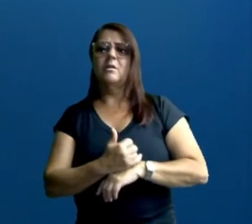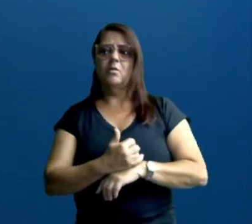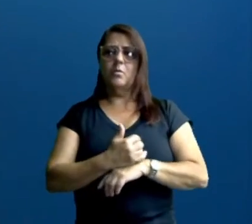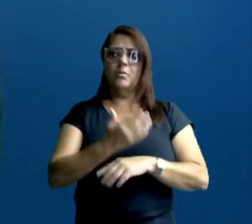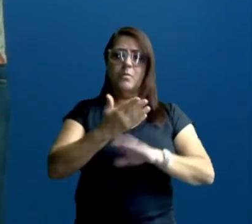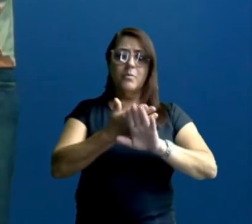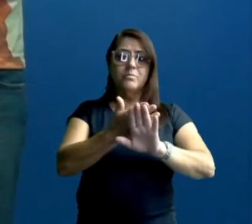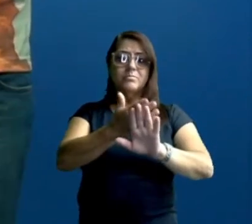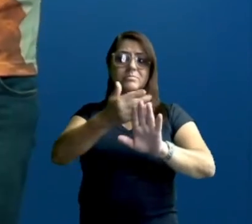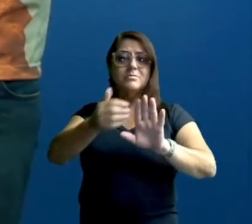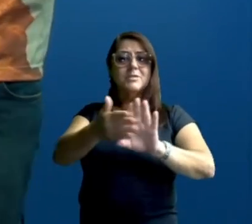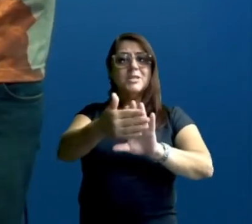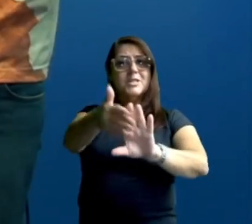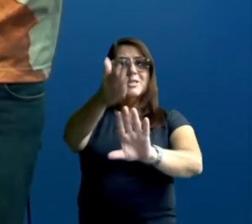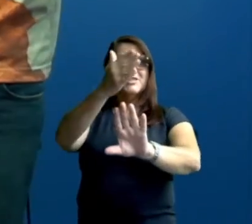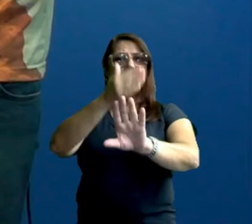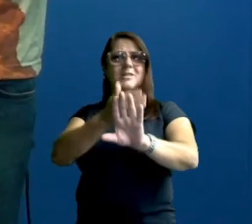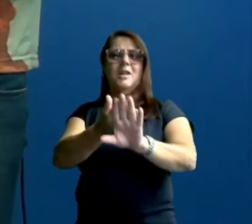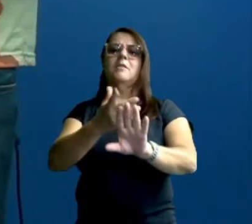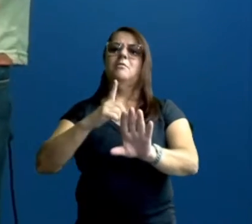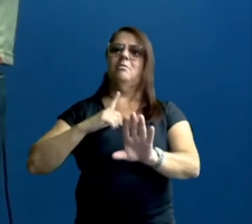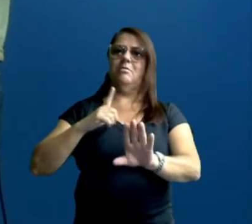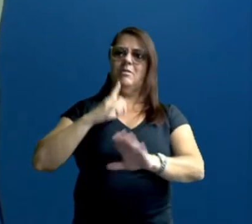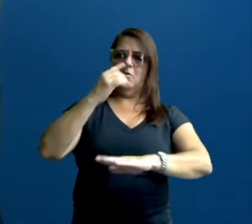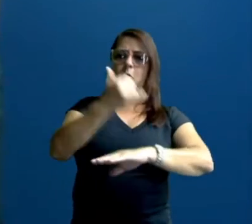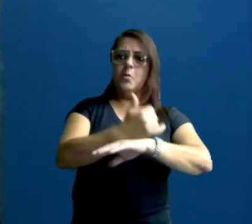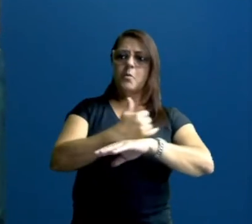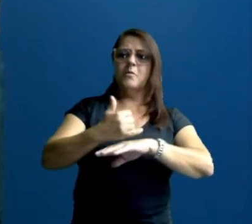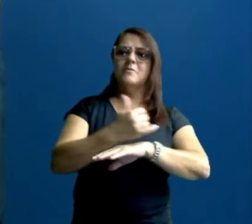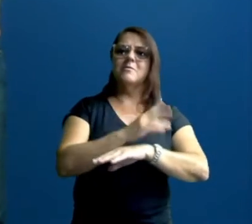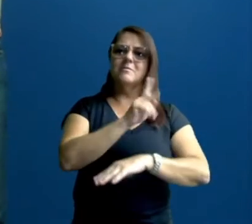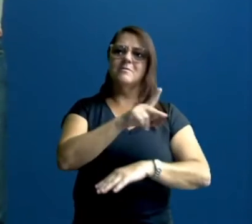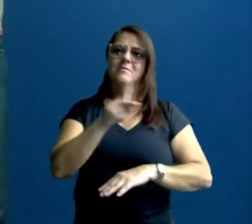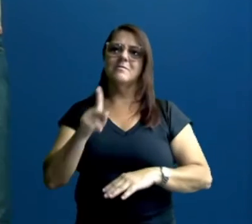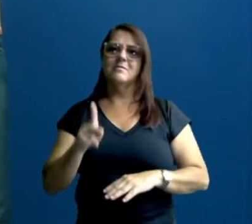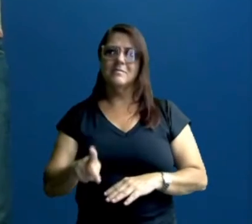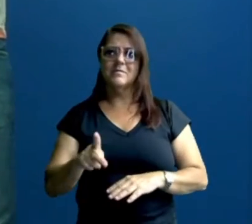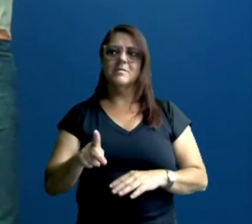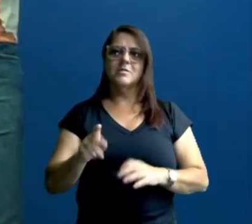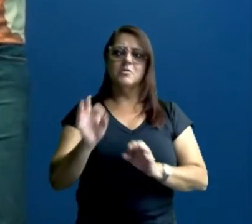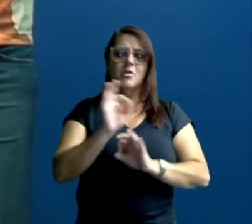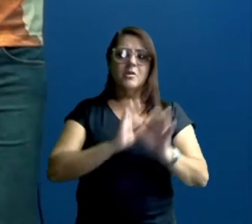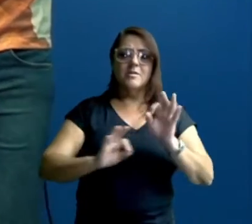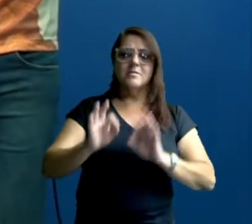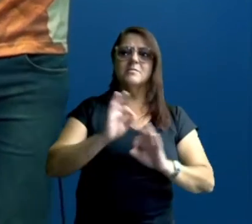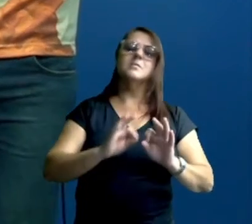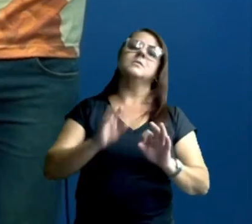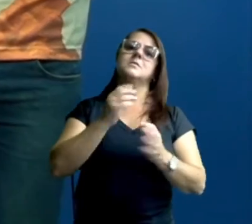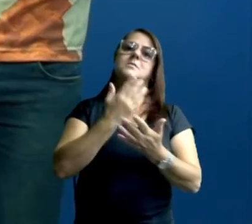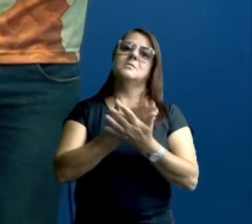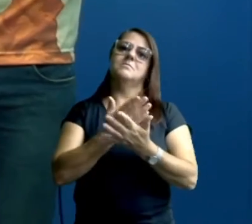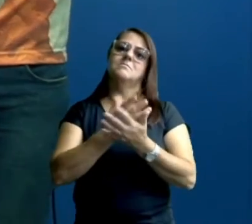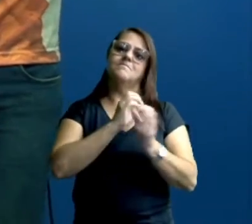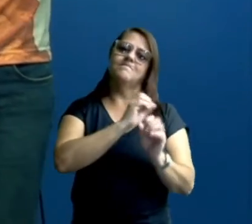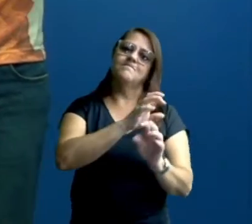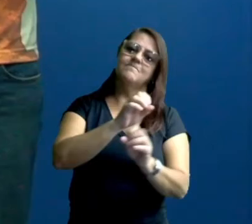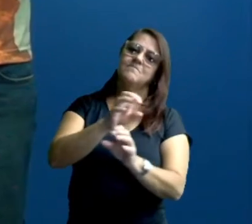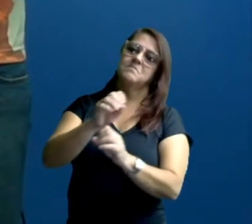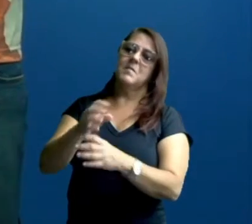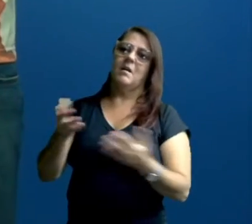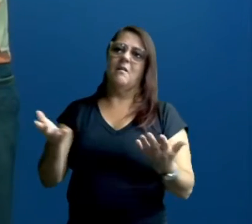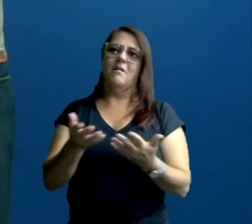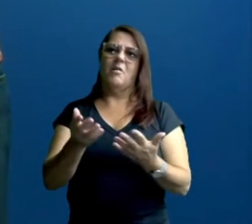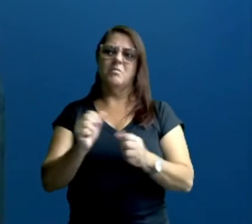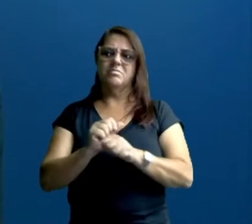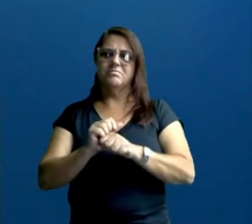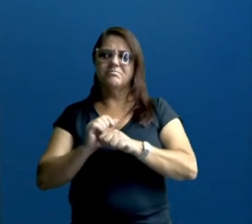uma pessoa que construiu, que elaborou aquele determinado equipamento. Portanto, os instrumentos tecnológicos nesse momento de